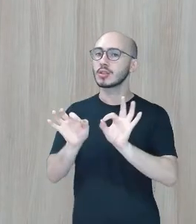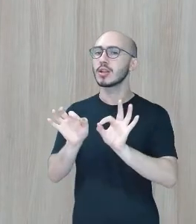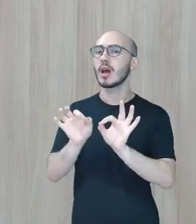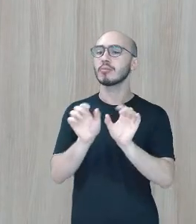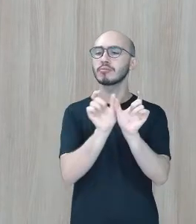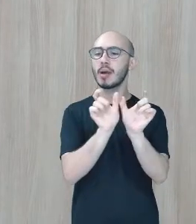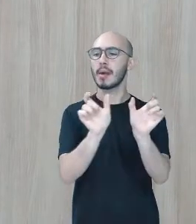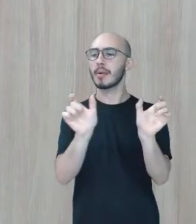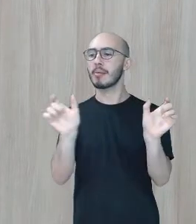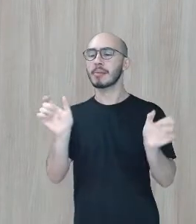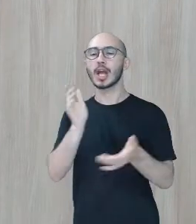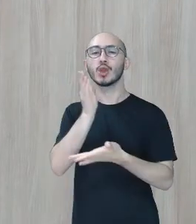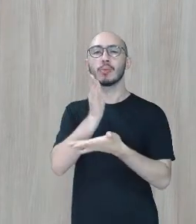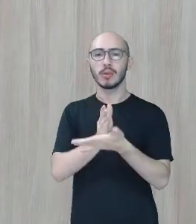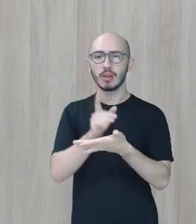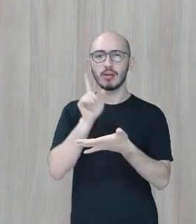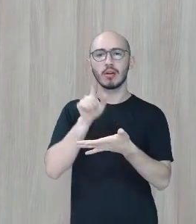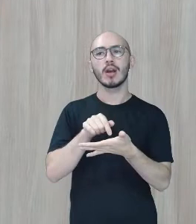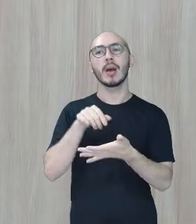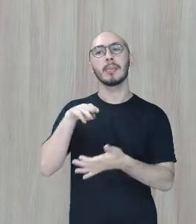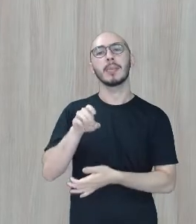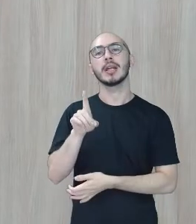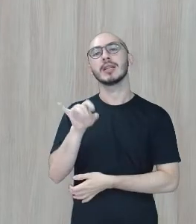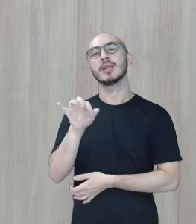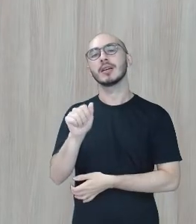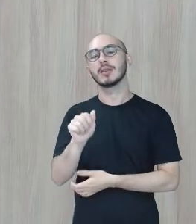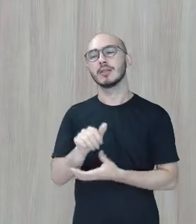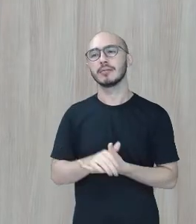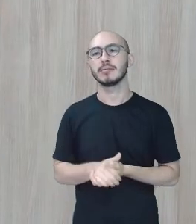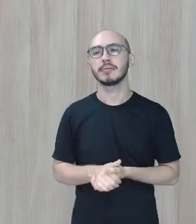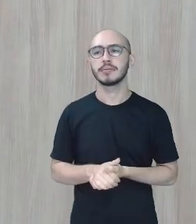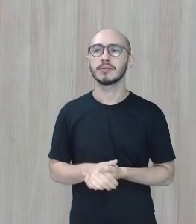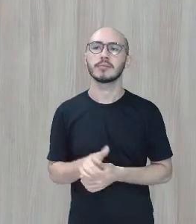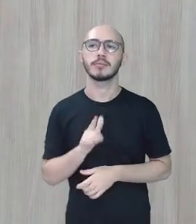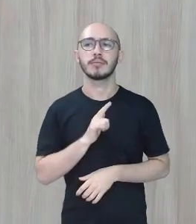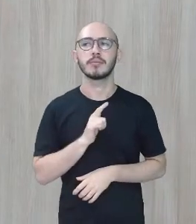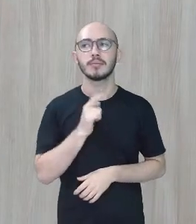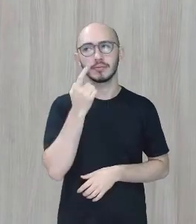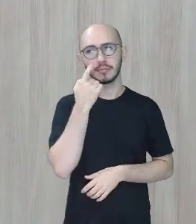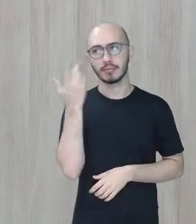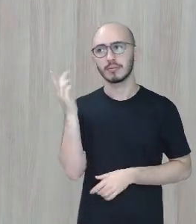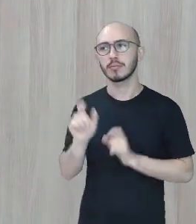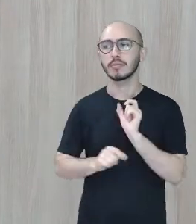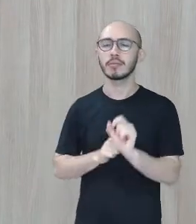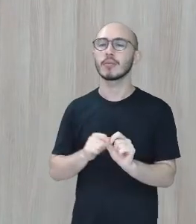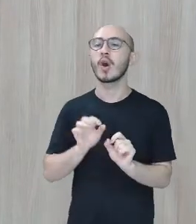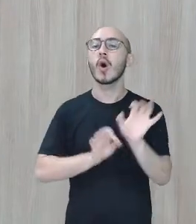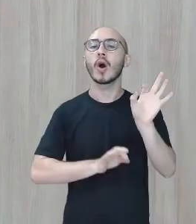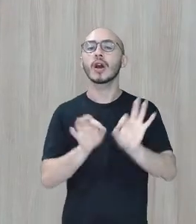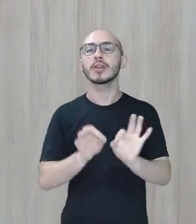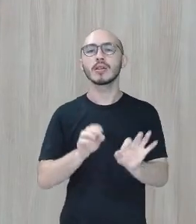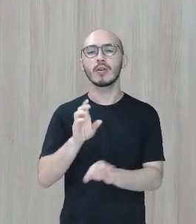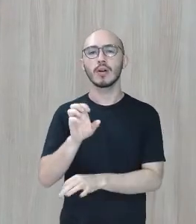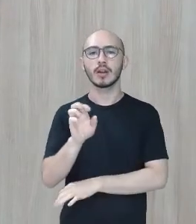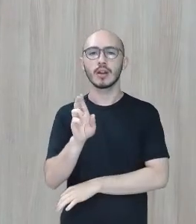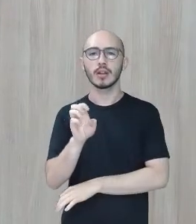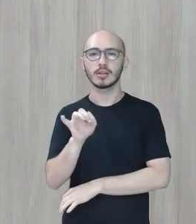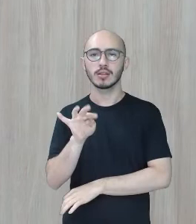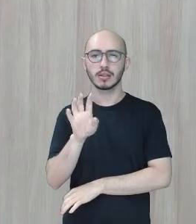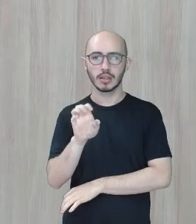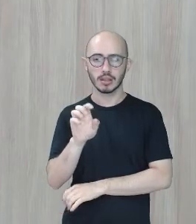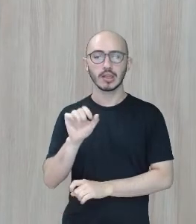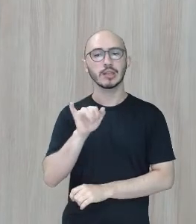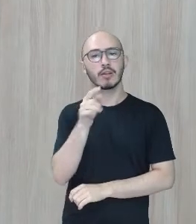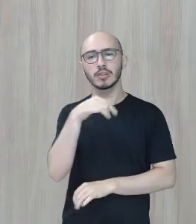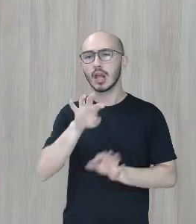dados aí em ordem crescente ou decrescente. Eu coloquei aqui em ordem crescente, mas se você colocar